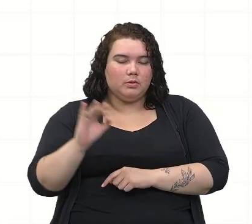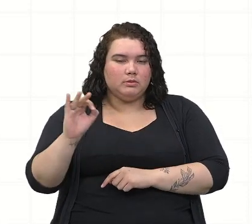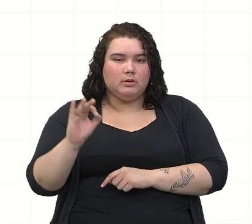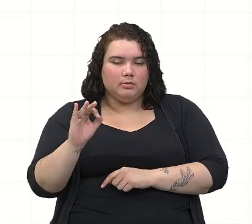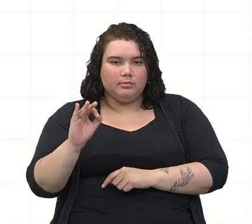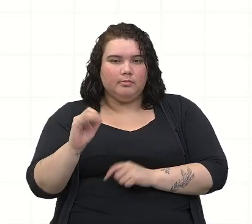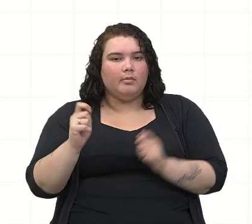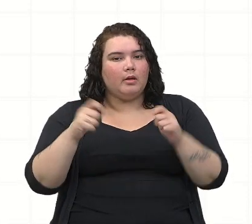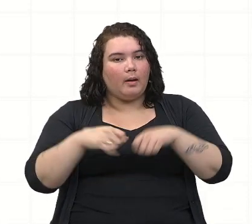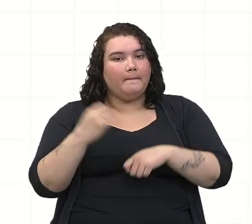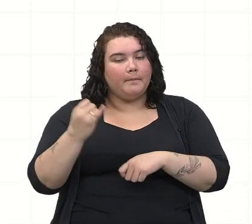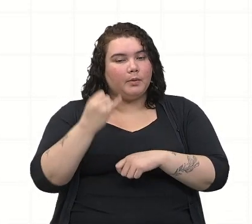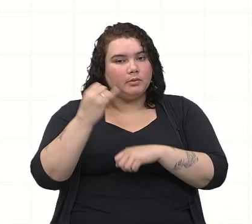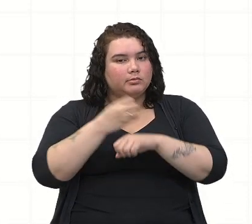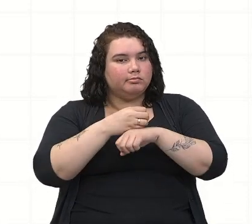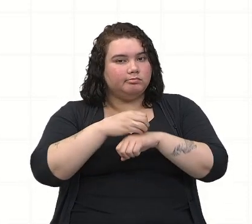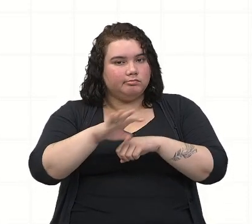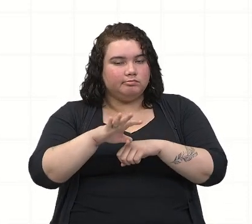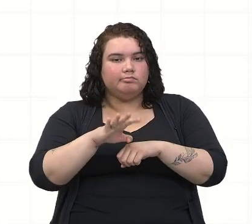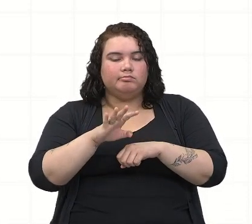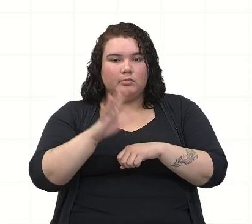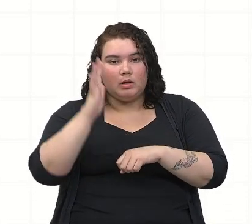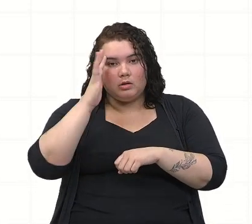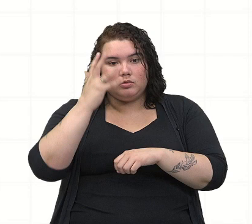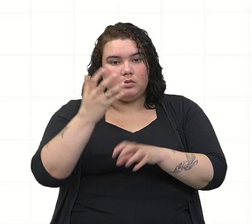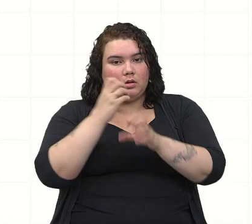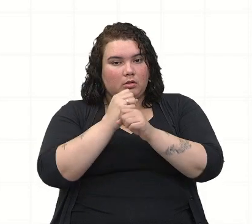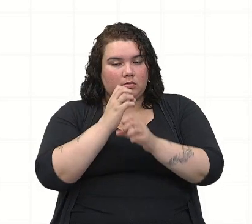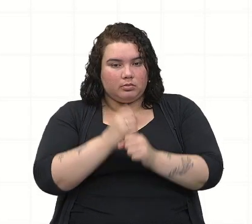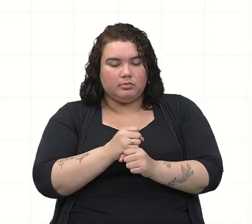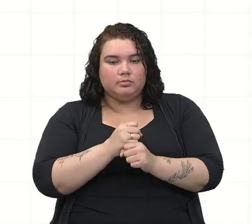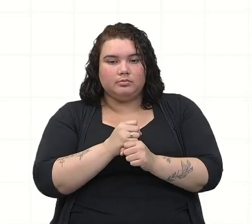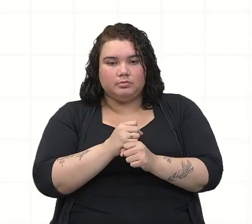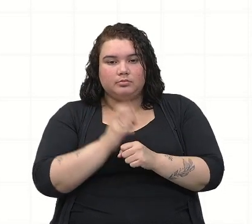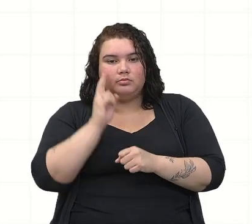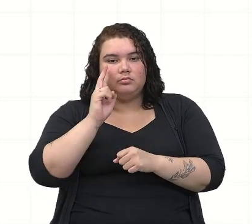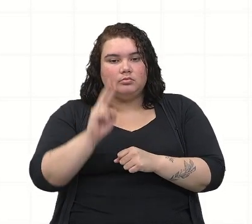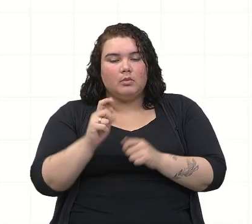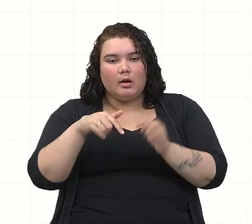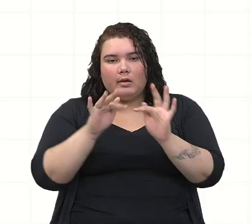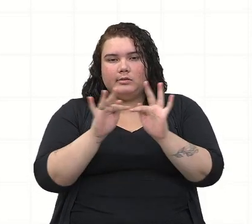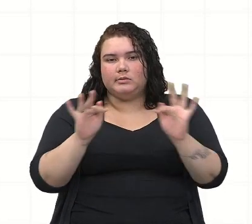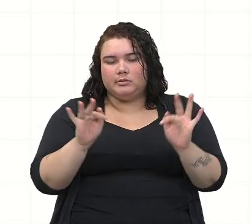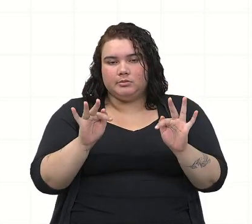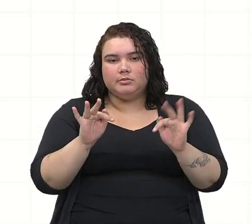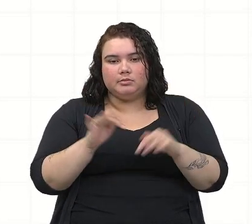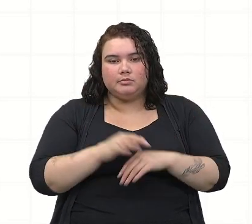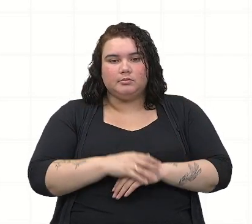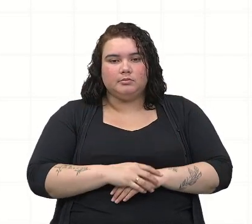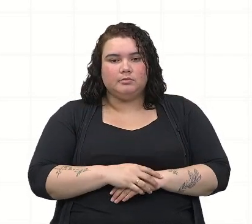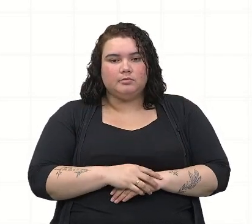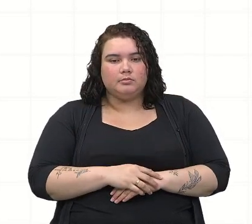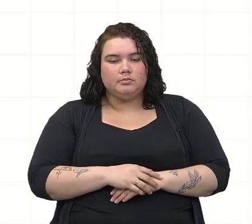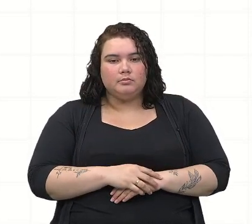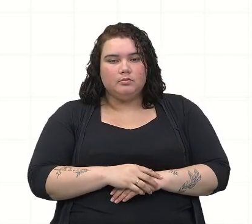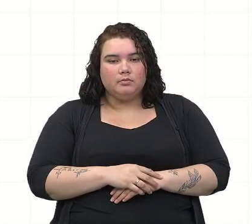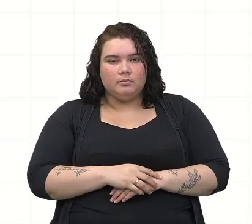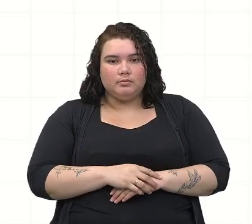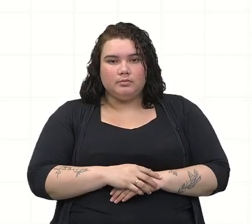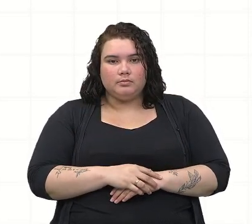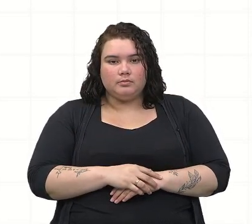mas importantes na hora de resolver, tá? Vejam aí que é simples, né?